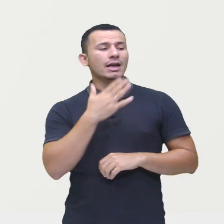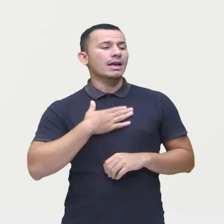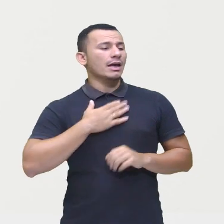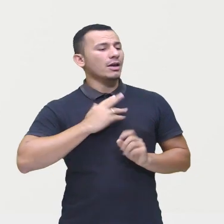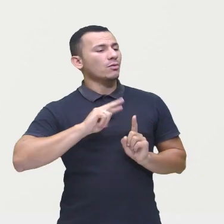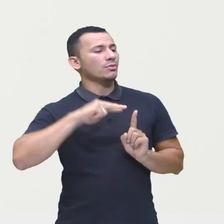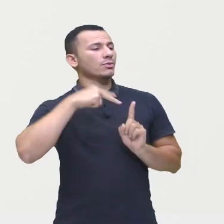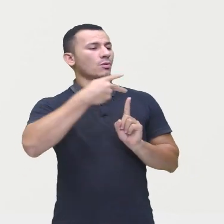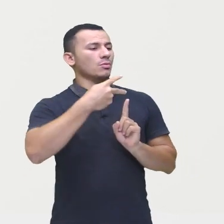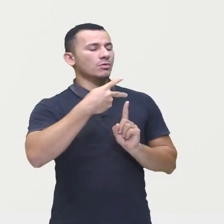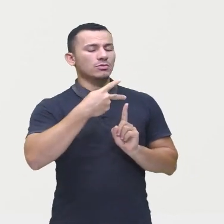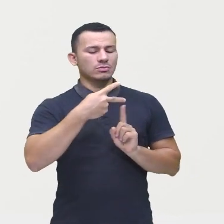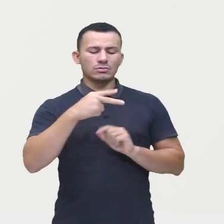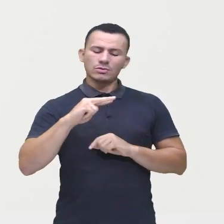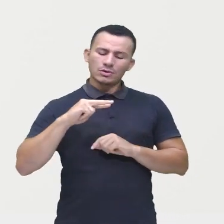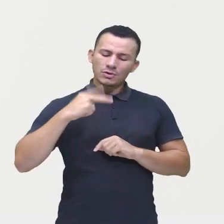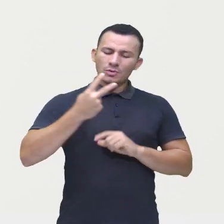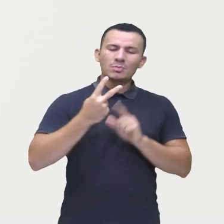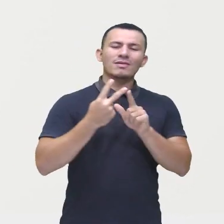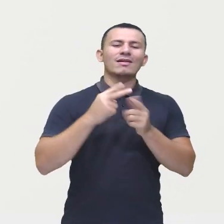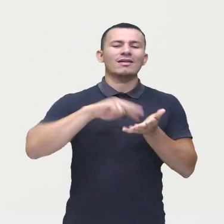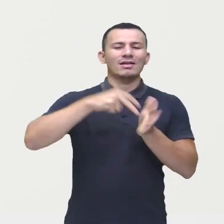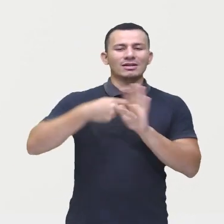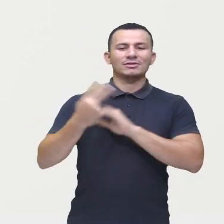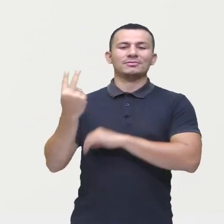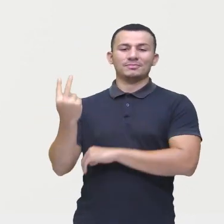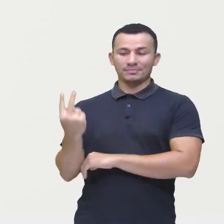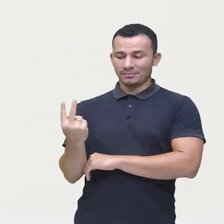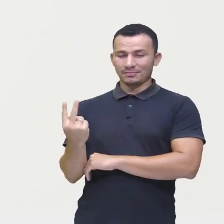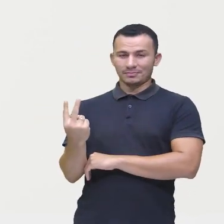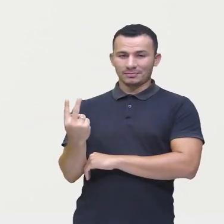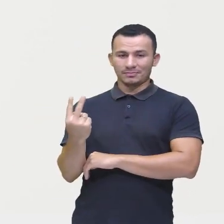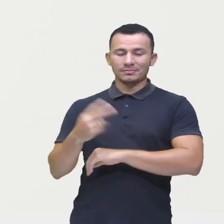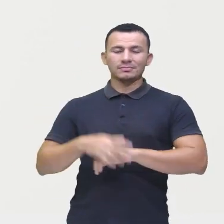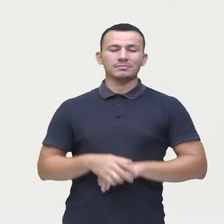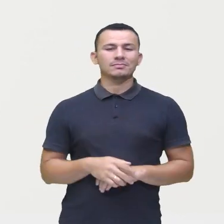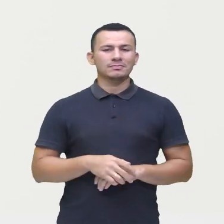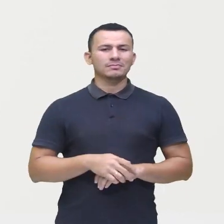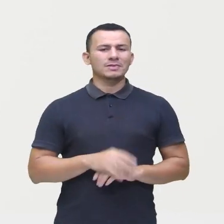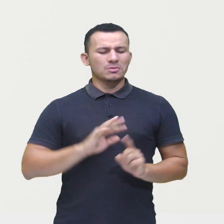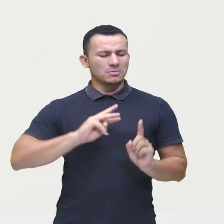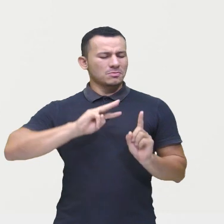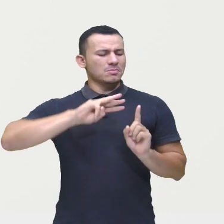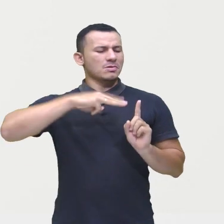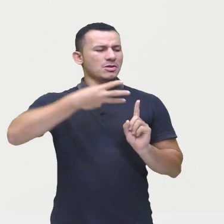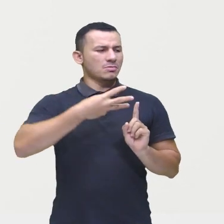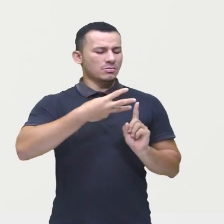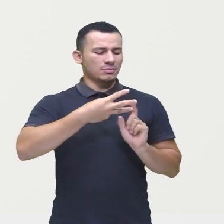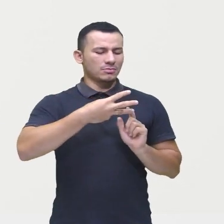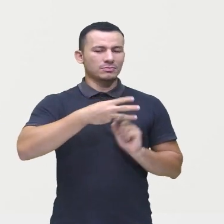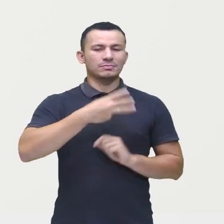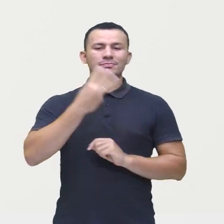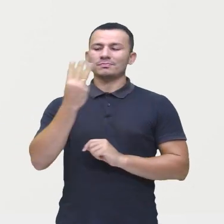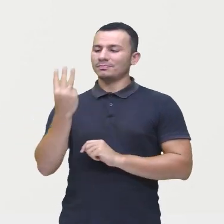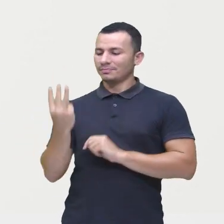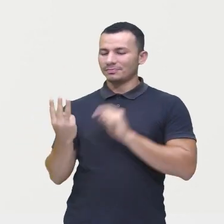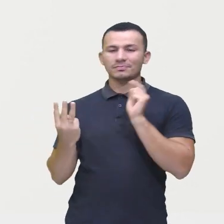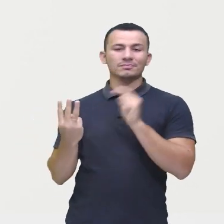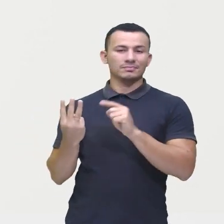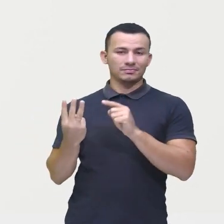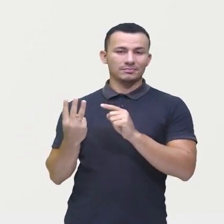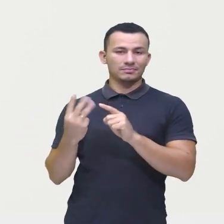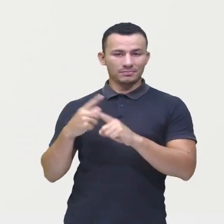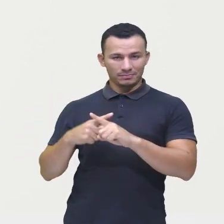e multiplicar por quanto? Por 2. Não, ganhei o triplo. Pega o valor e multiplica por